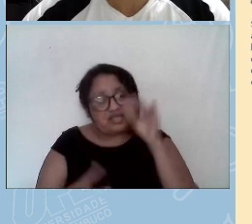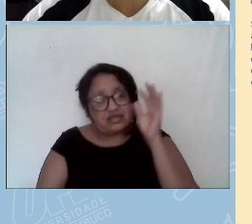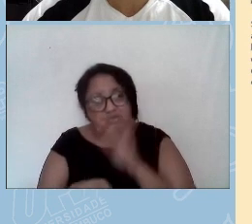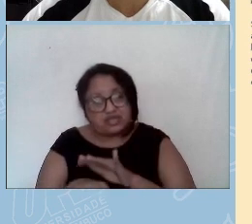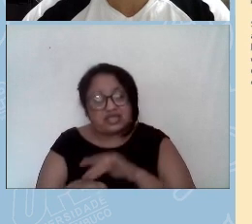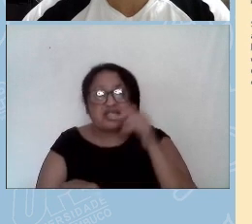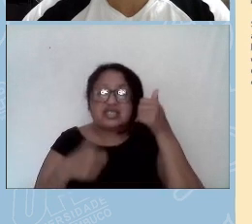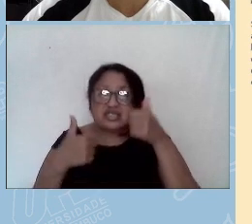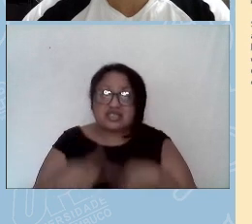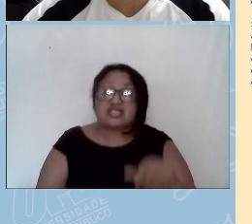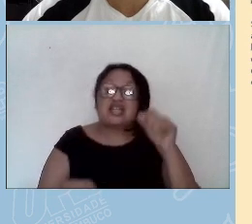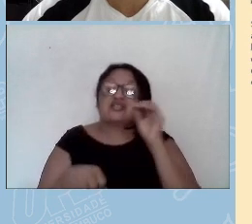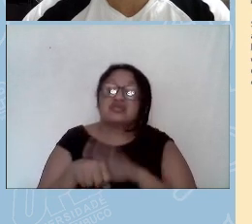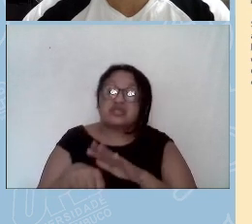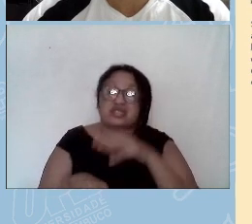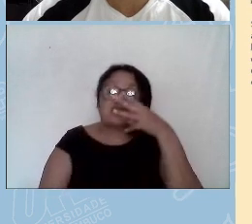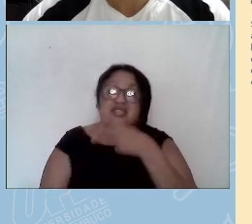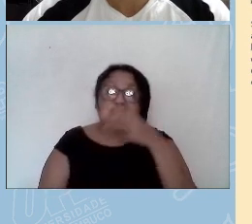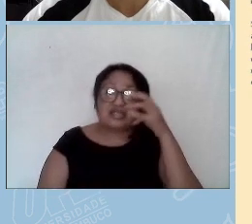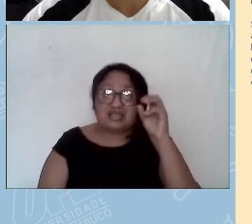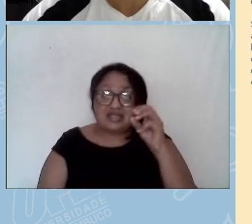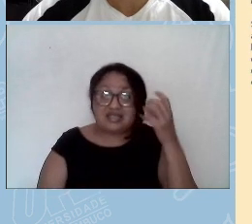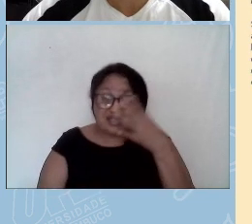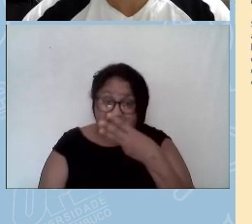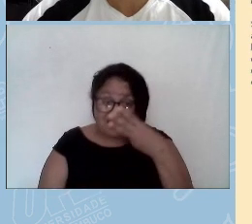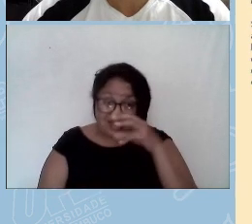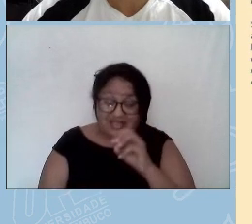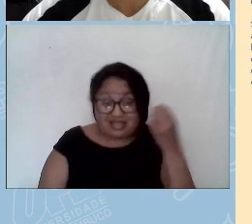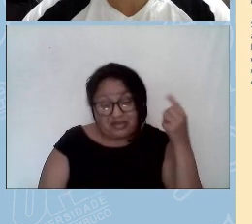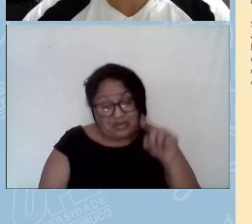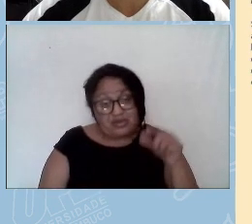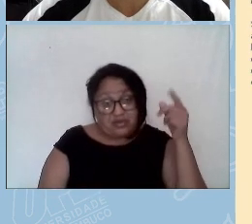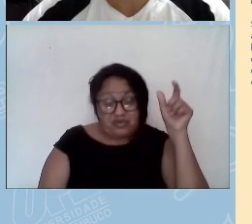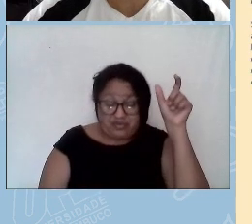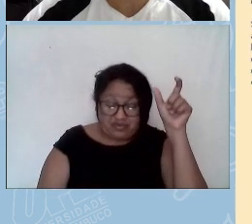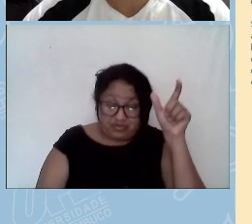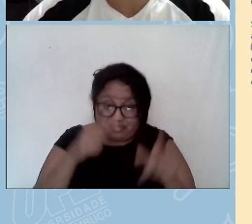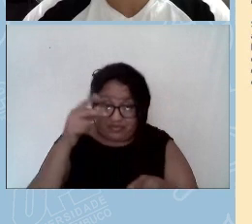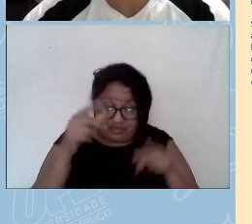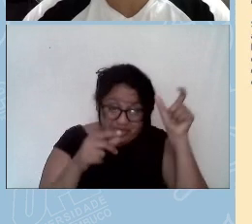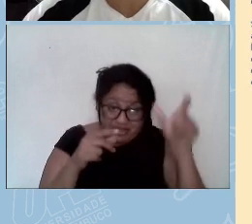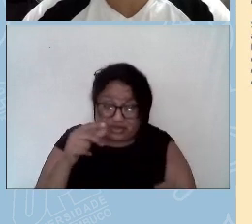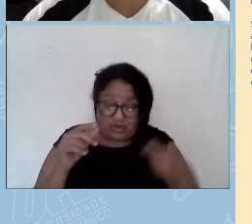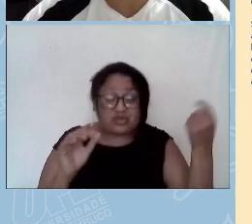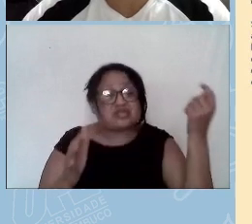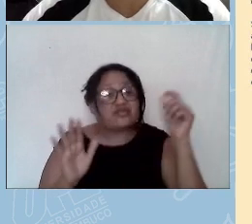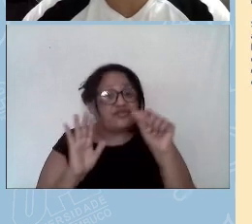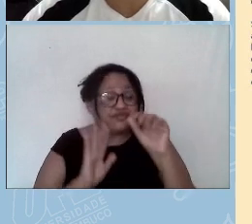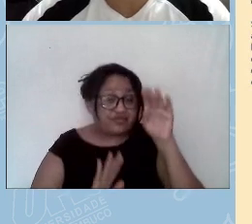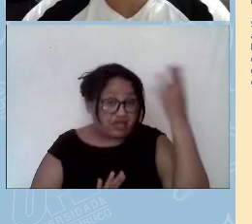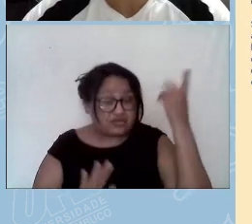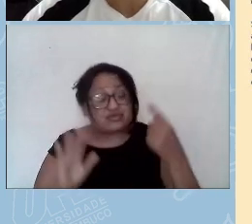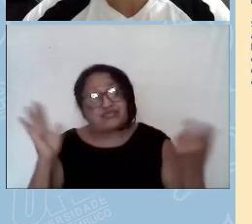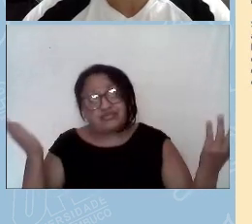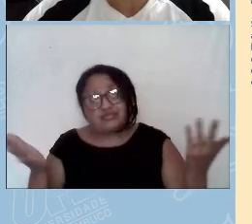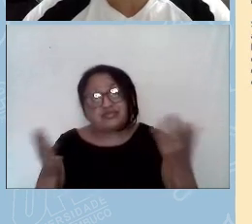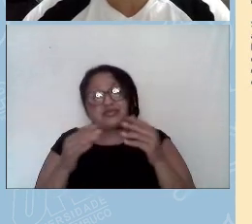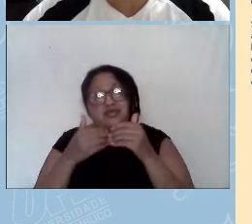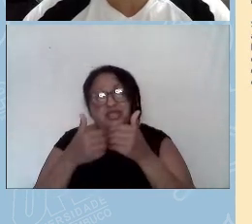doentes 30 mil pessoas como a gente verificou mas o número de falso positivo é de 3.500 uma distância